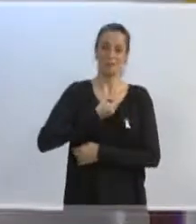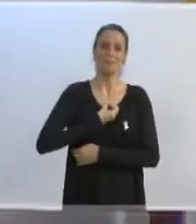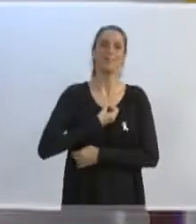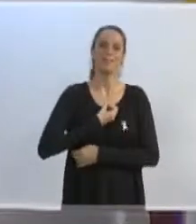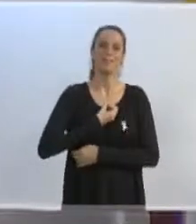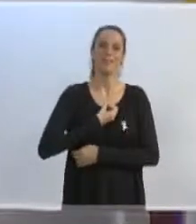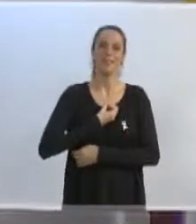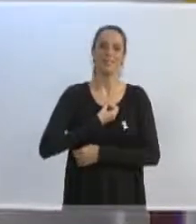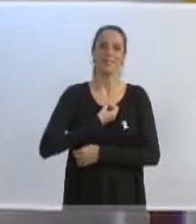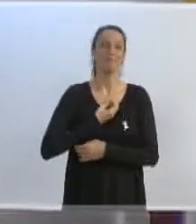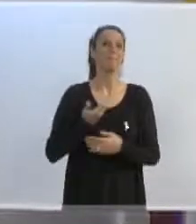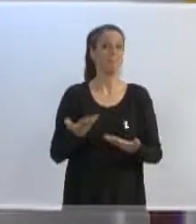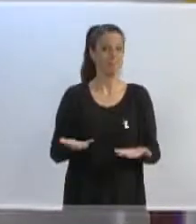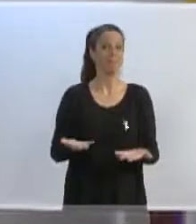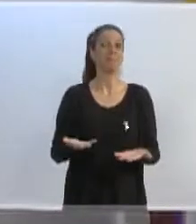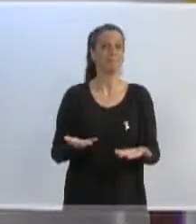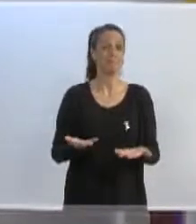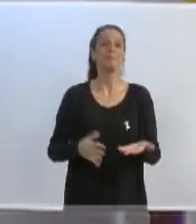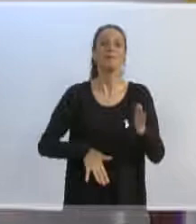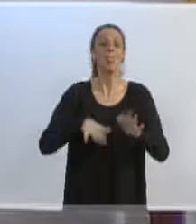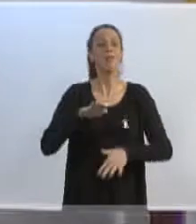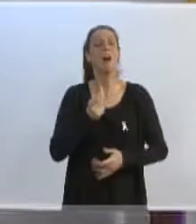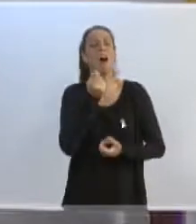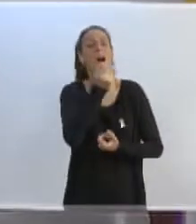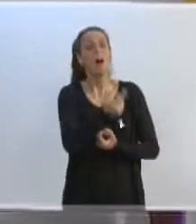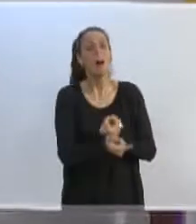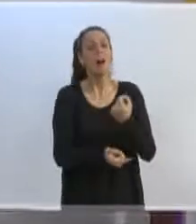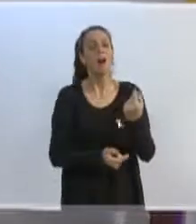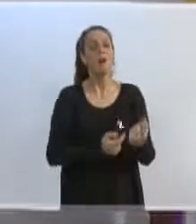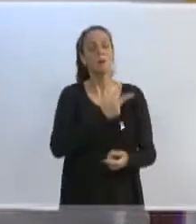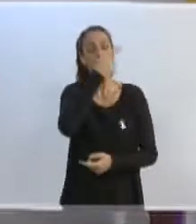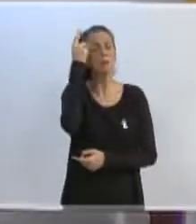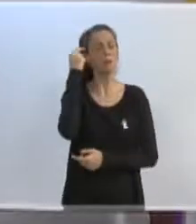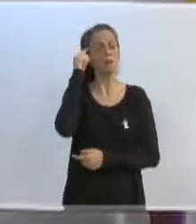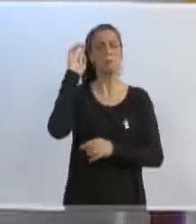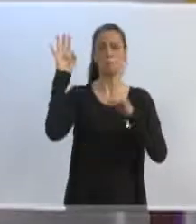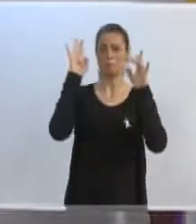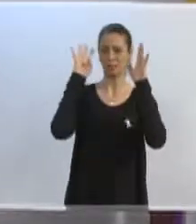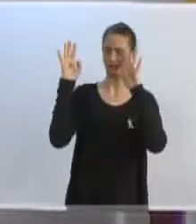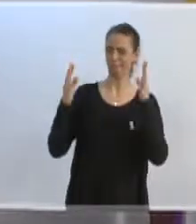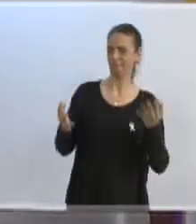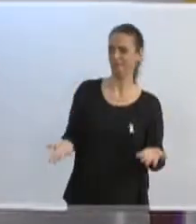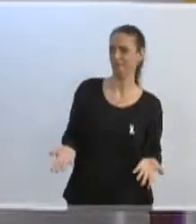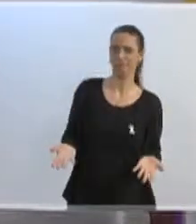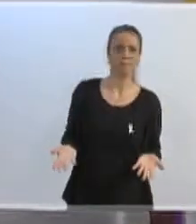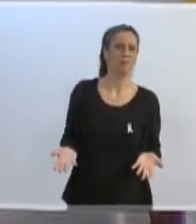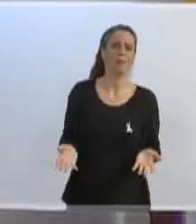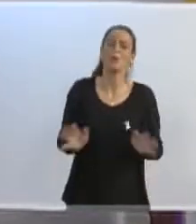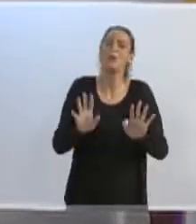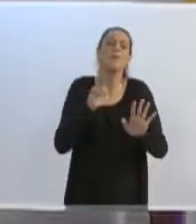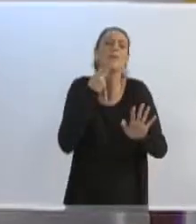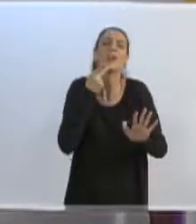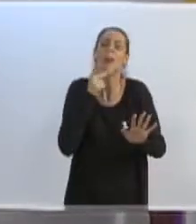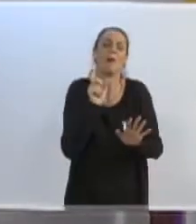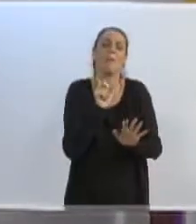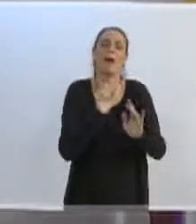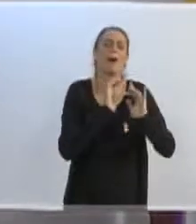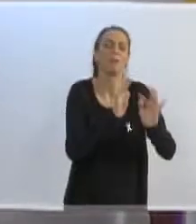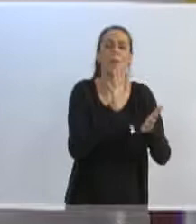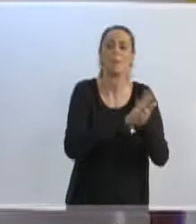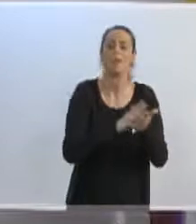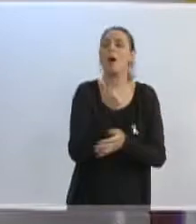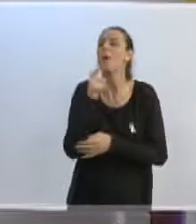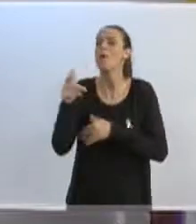medalha. Então, talvez para algumas pessoas isso seja difícil imaginar, mas eu nem vou falar de autismo agora, tá? Eu vou falar de qualquer